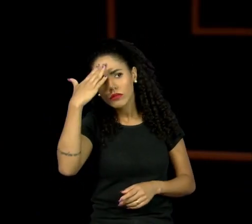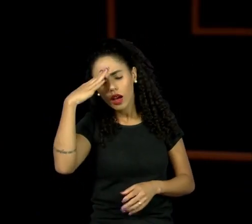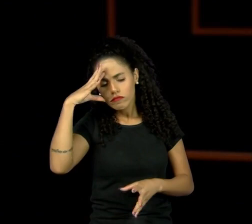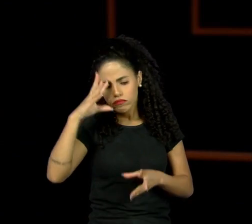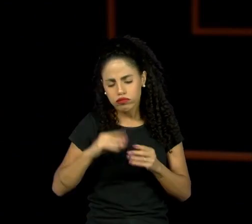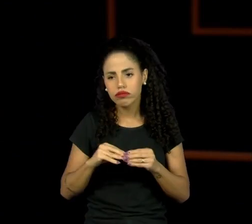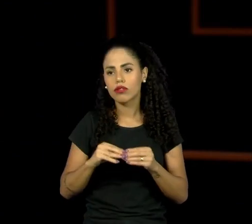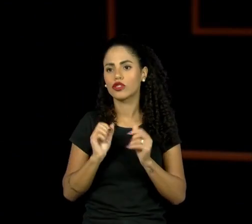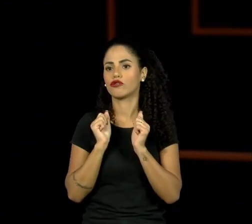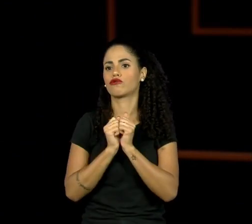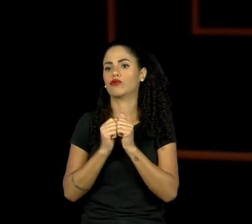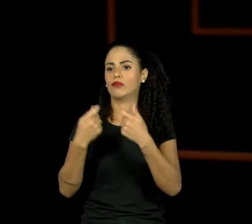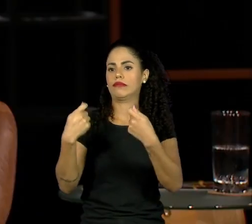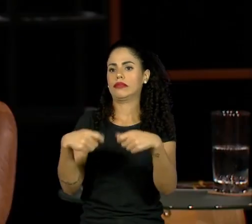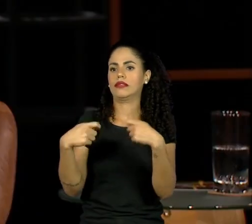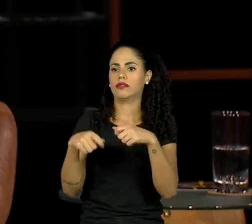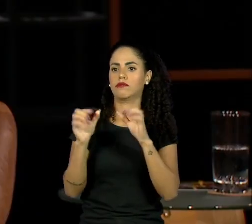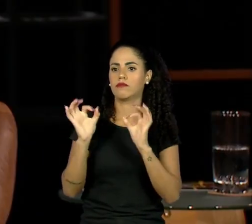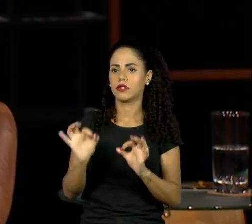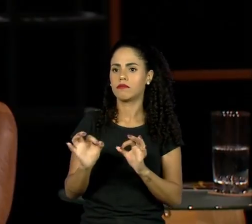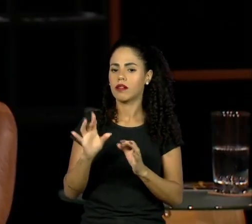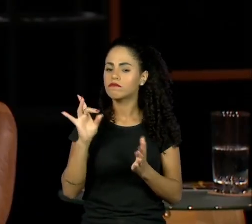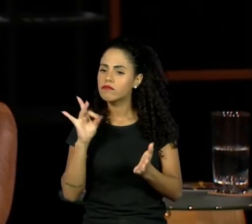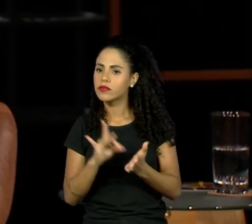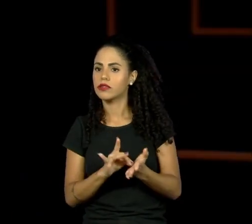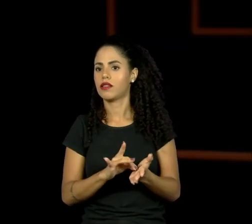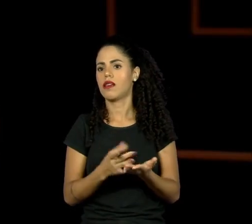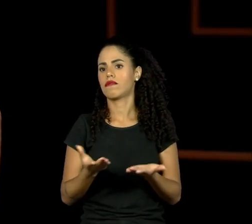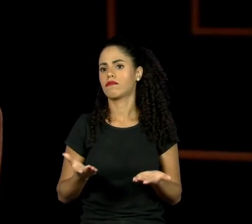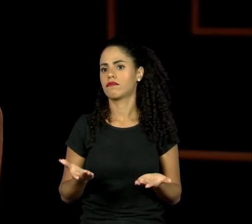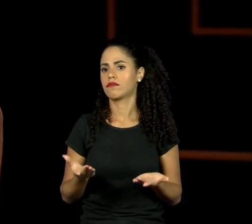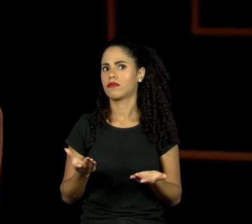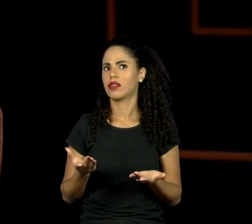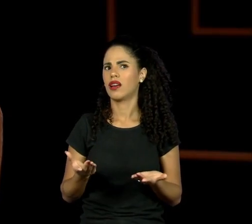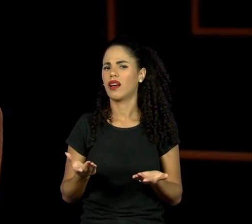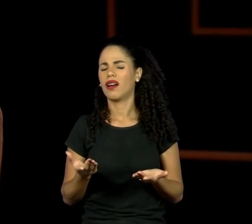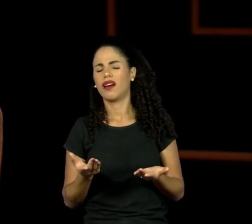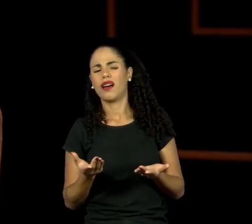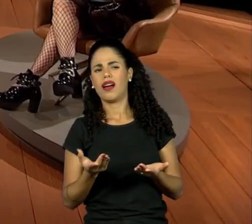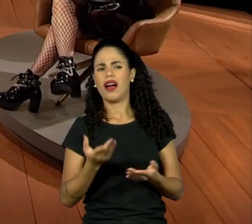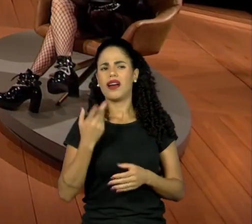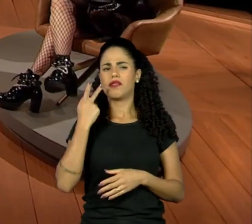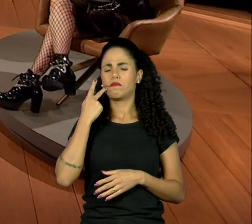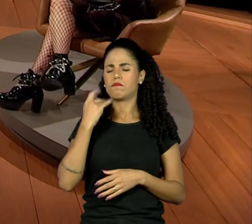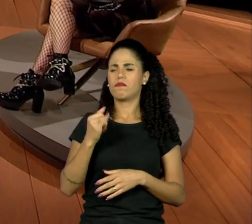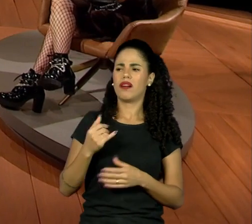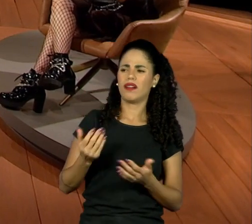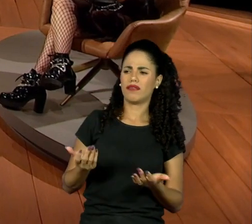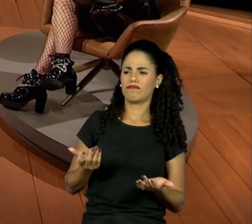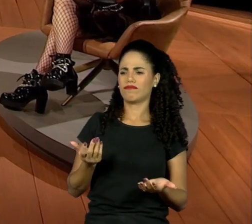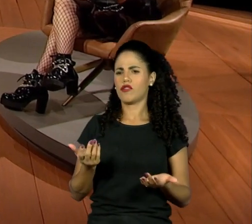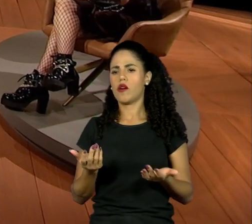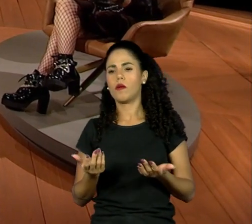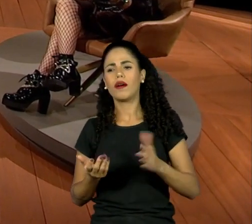que embolar para ficar verdadeira a música. Aí meu pai e minha filha, eu falei, pai, segura.